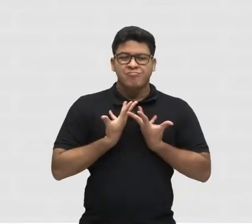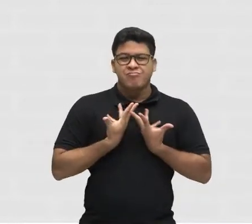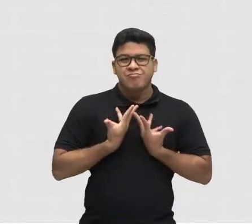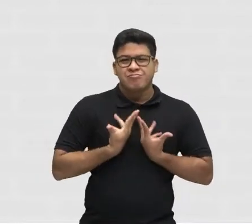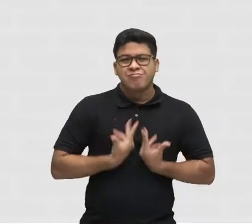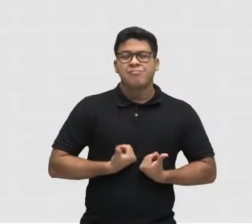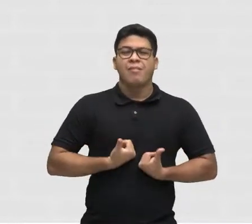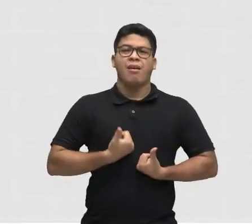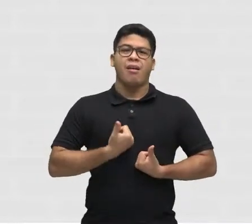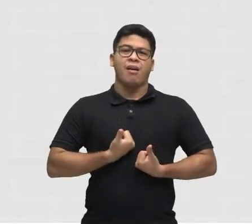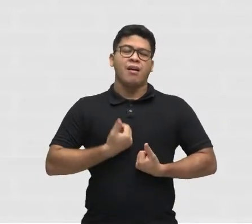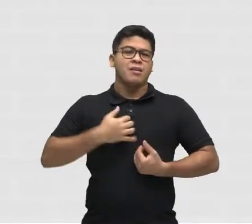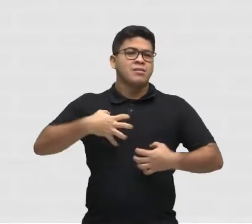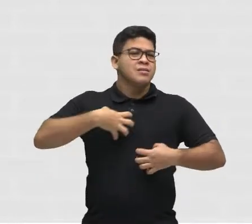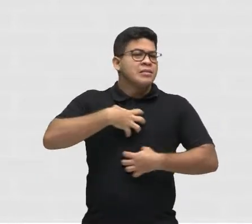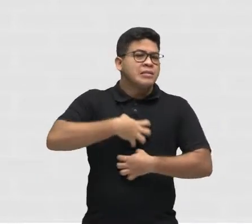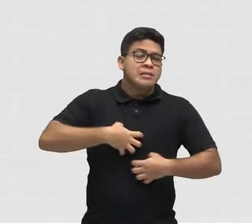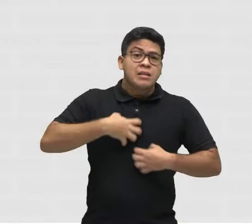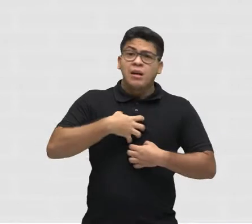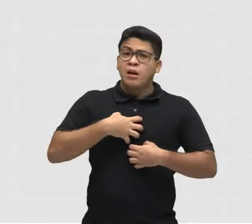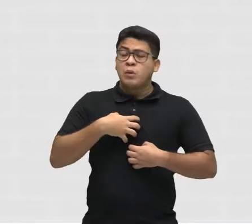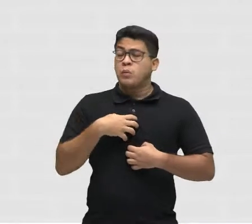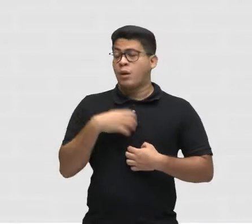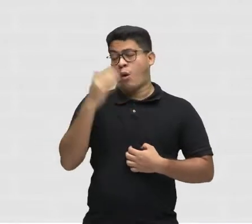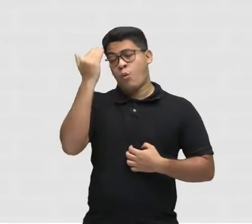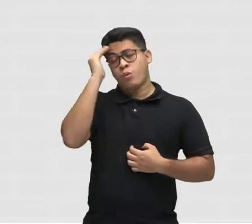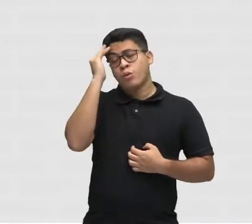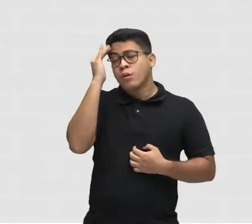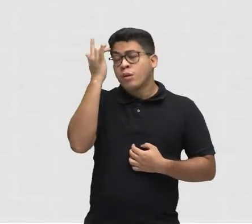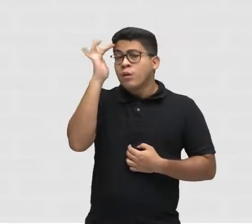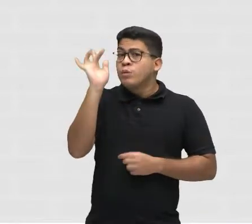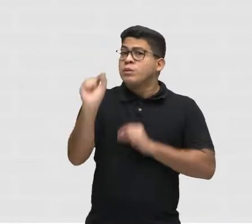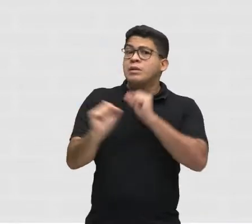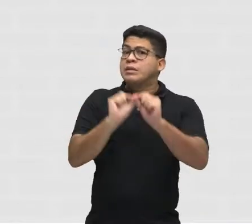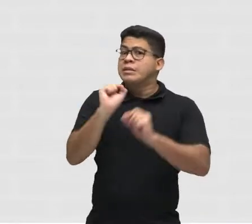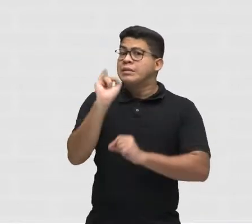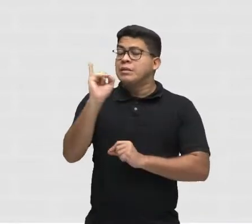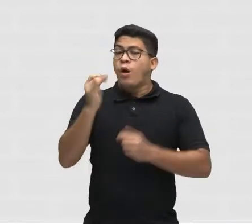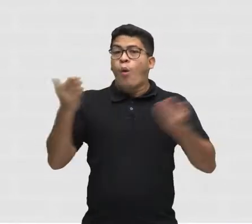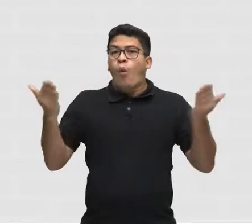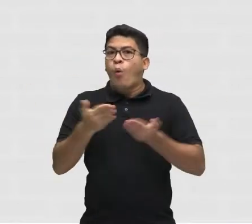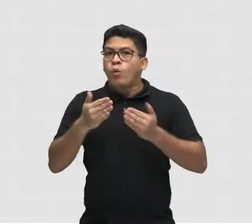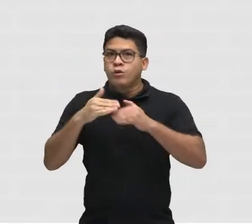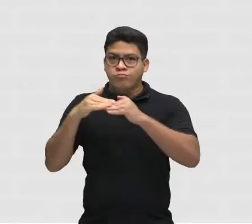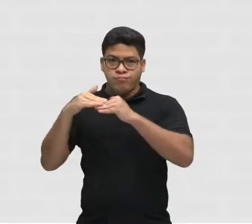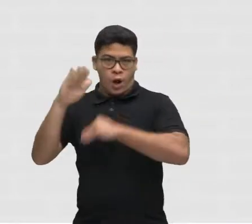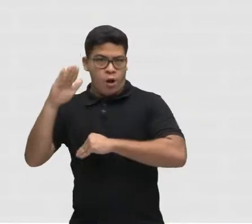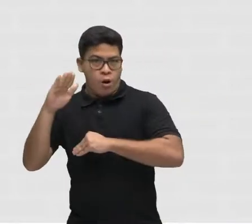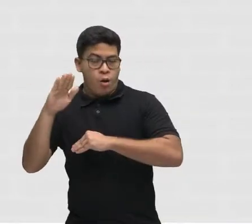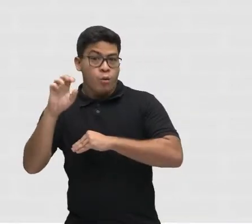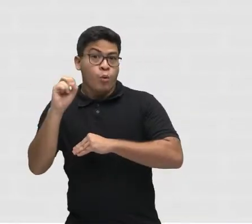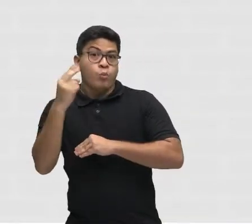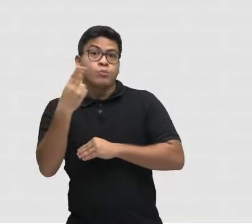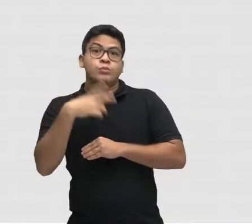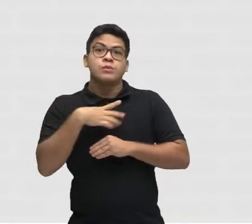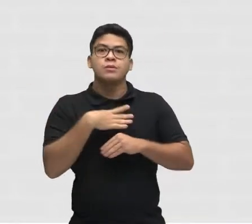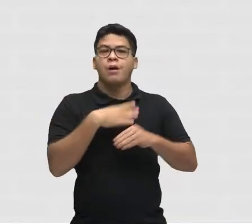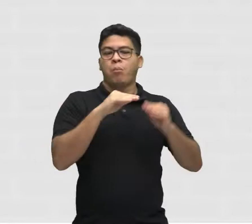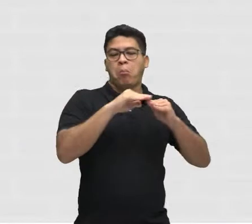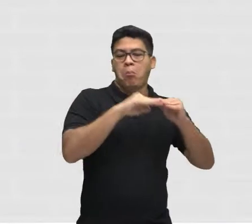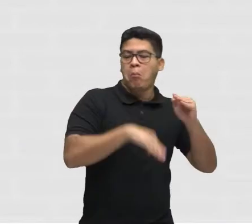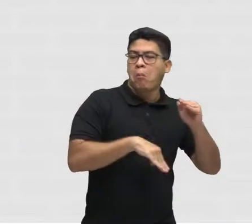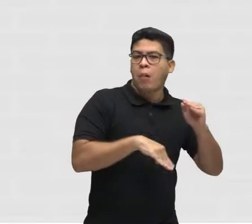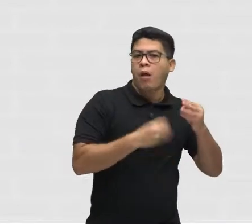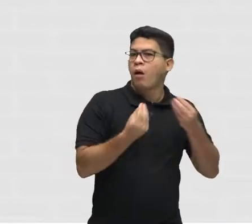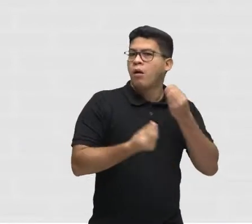se aumentou o número, ou se hoje, por esse avanço da psicoeducação, da gente entender que